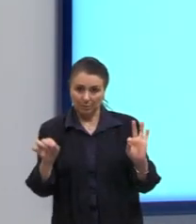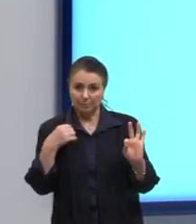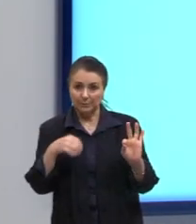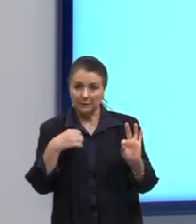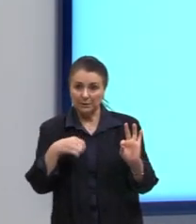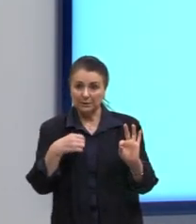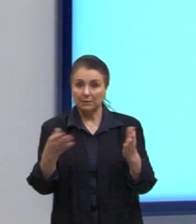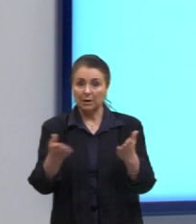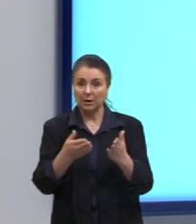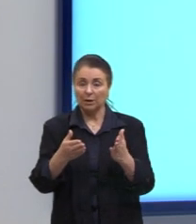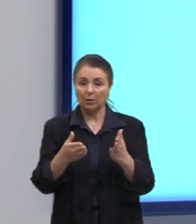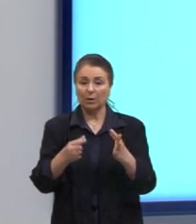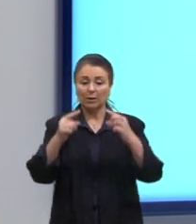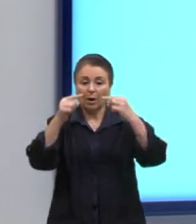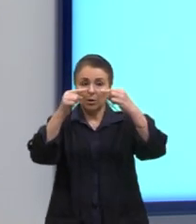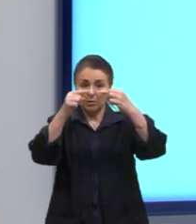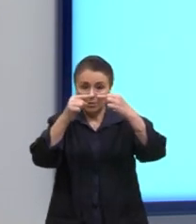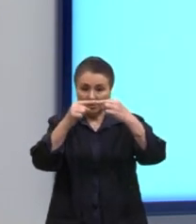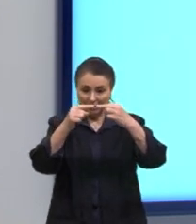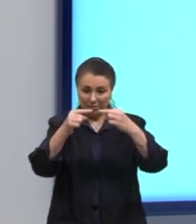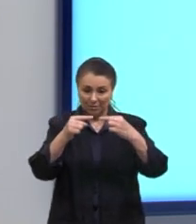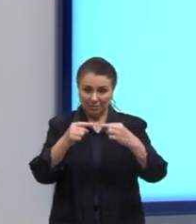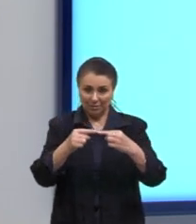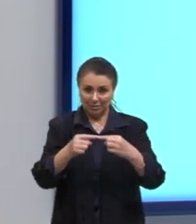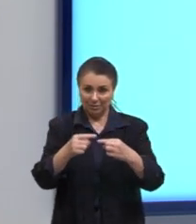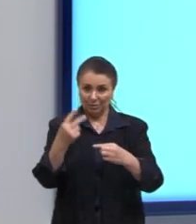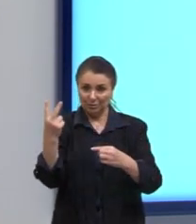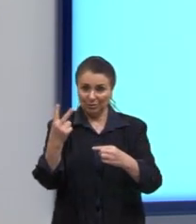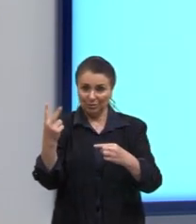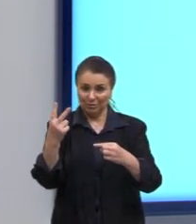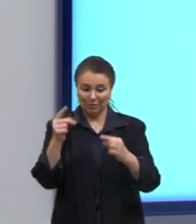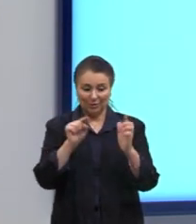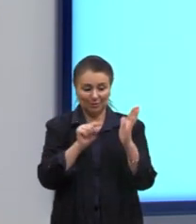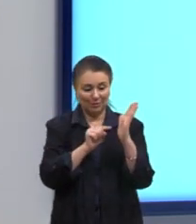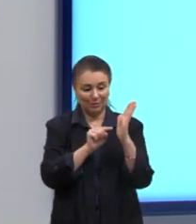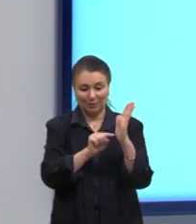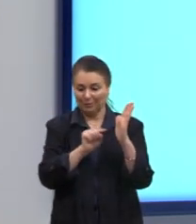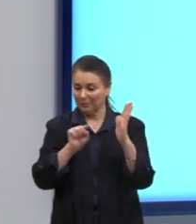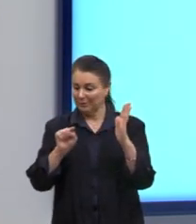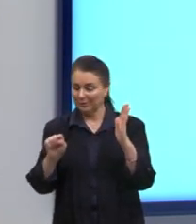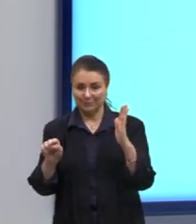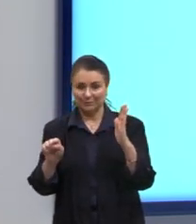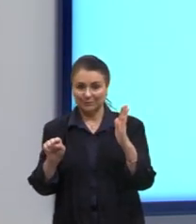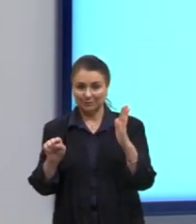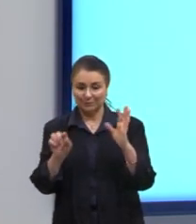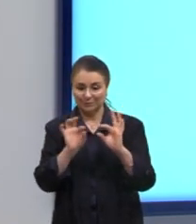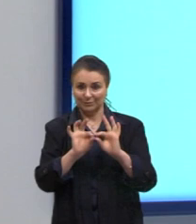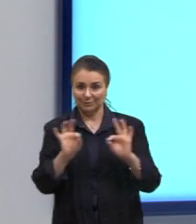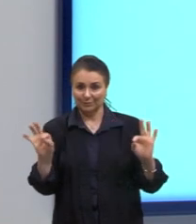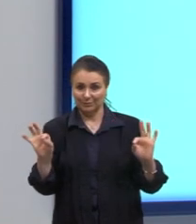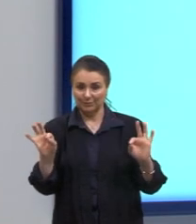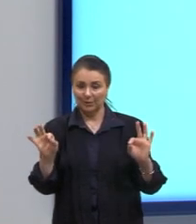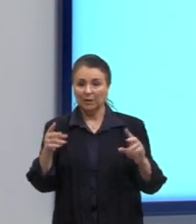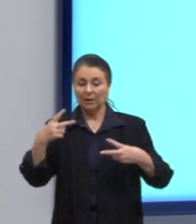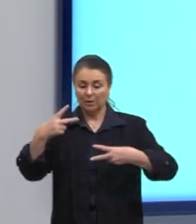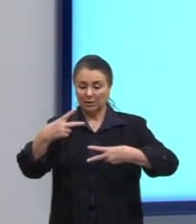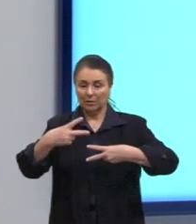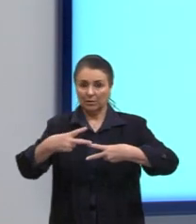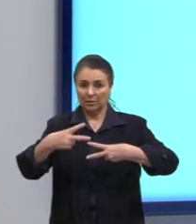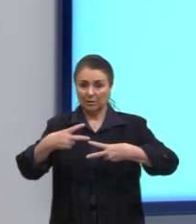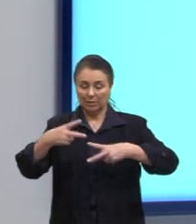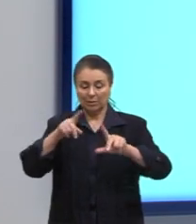das coordenadas desses dois pontos e aí para chegar no m para chegar no coeficiente